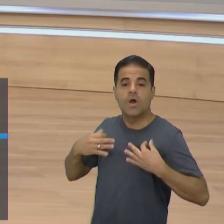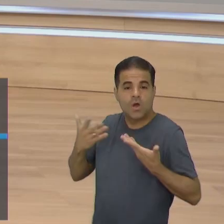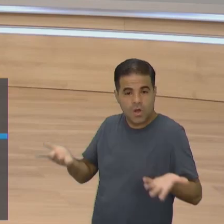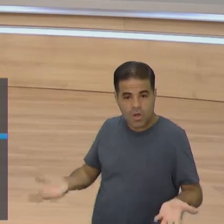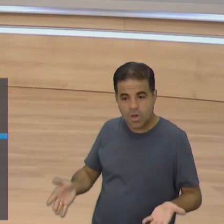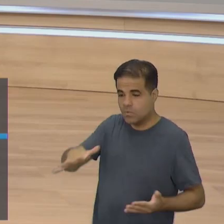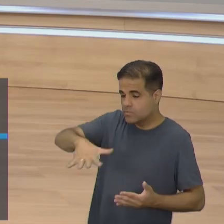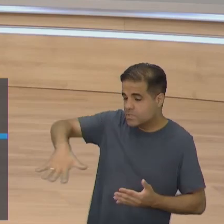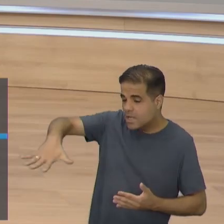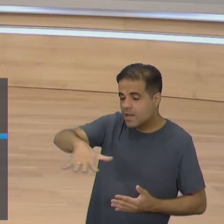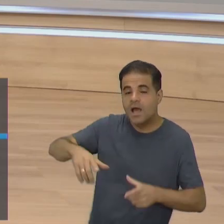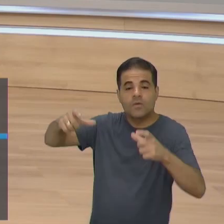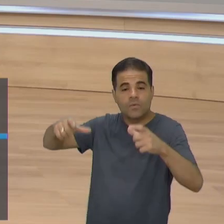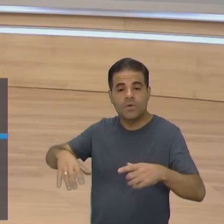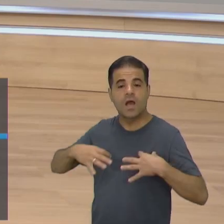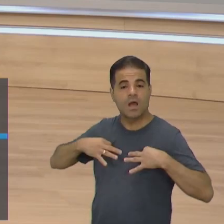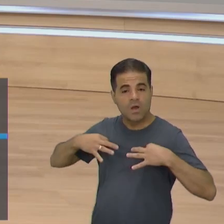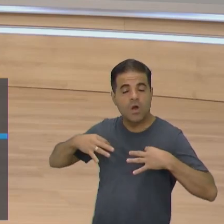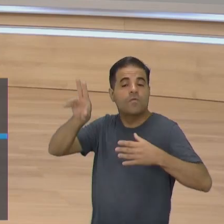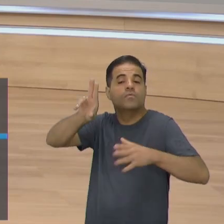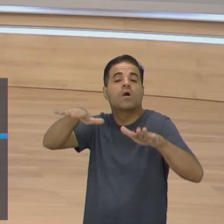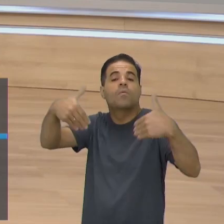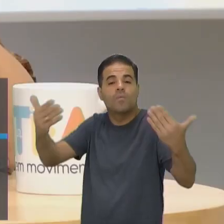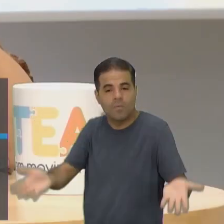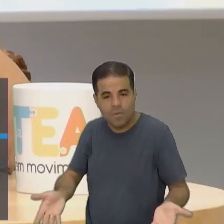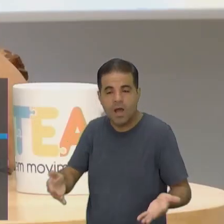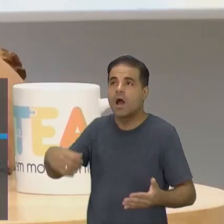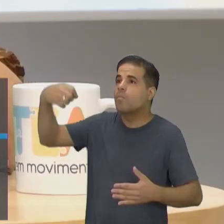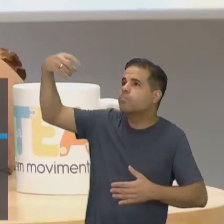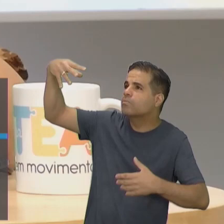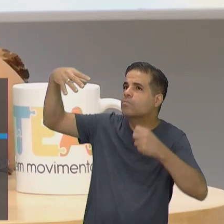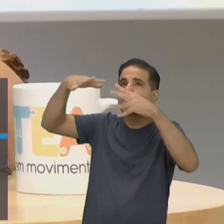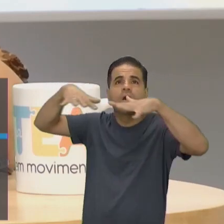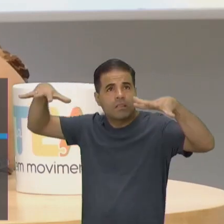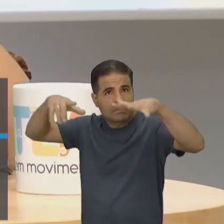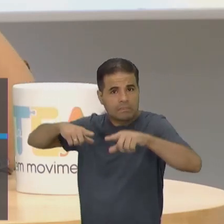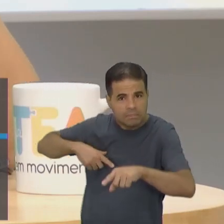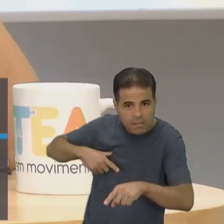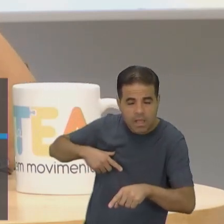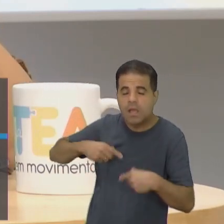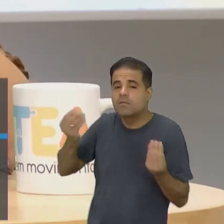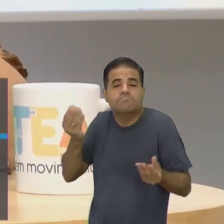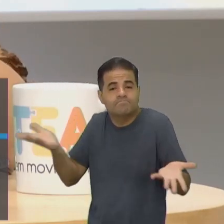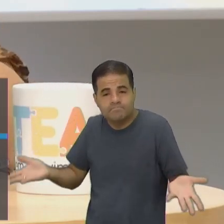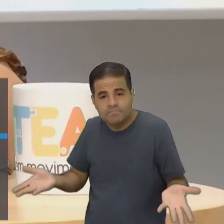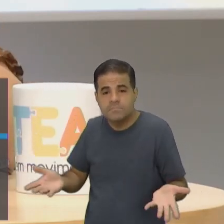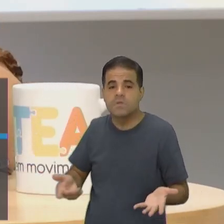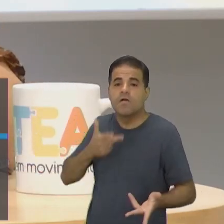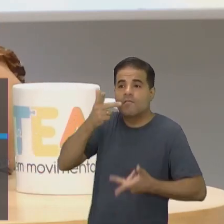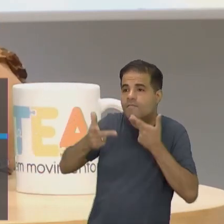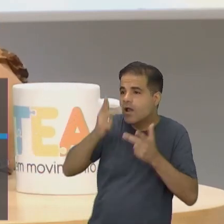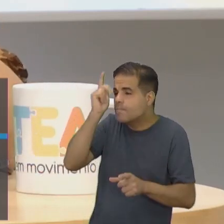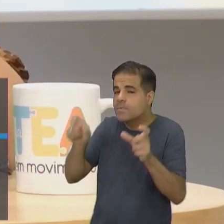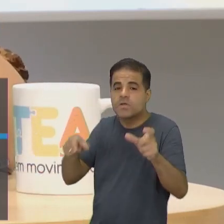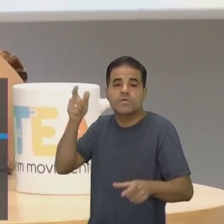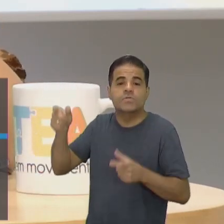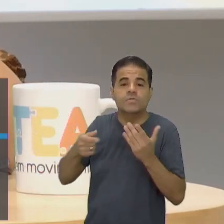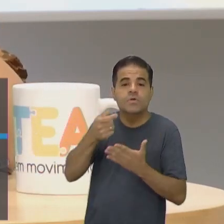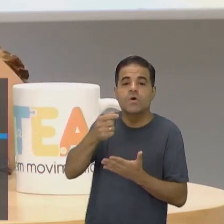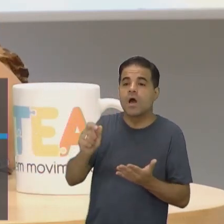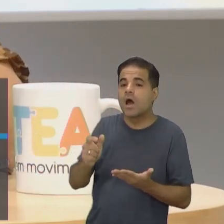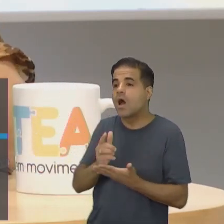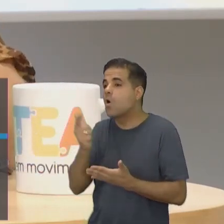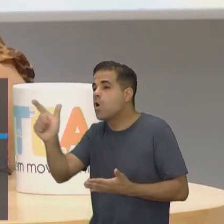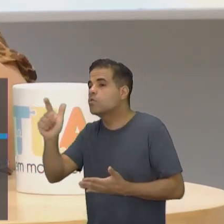do Cenário, o figurino, a iluminação, se tiver, as falas das pessoas. Às vezes alguém